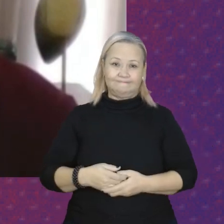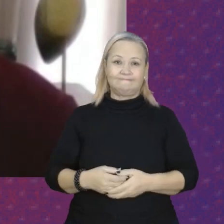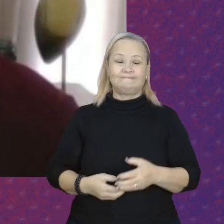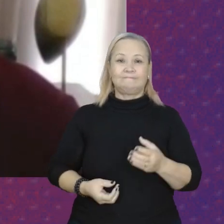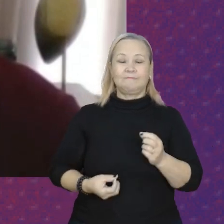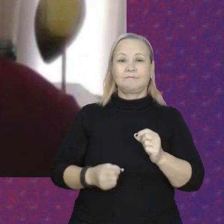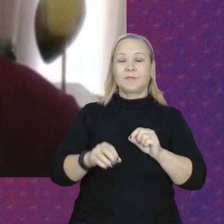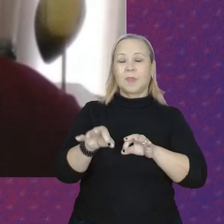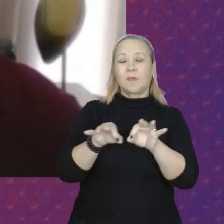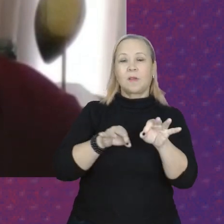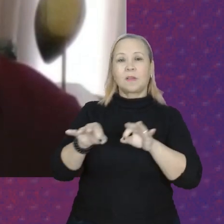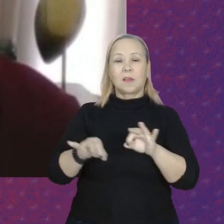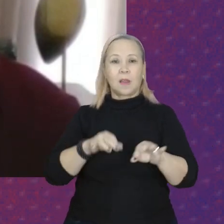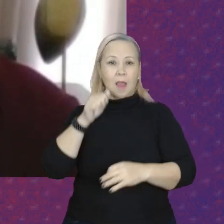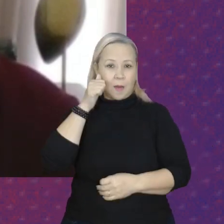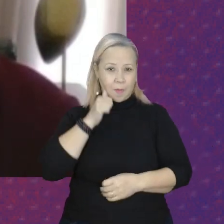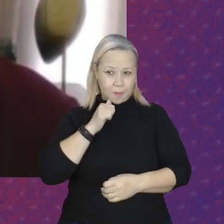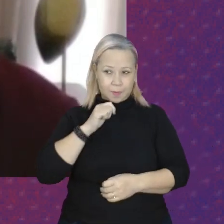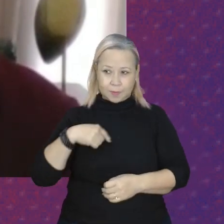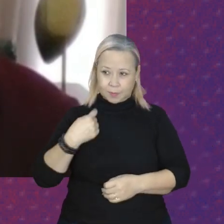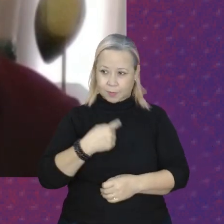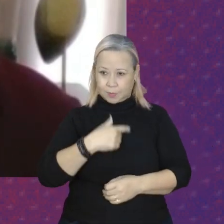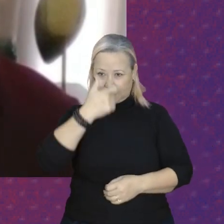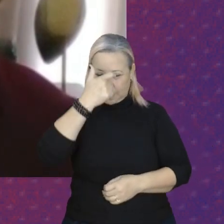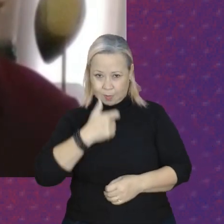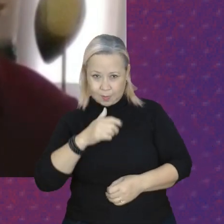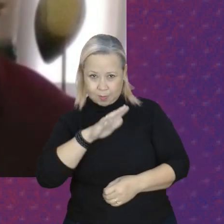por mulheres. Nós somos